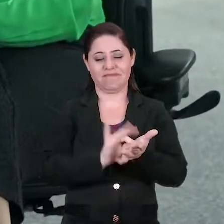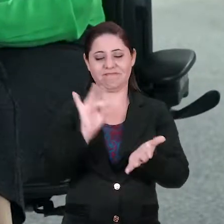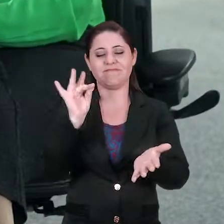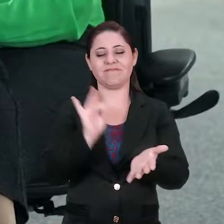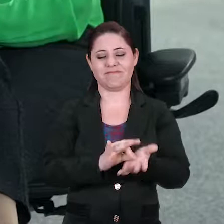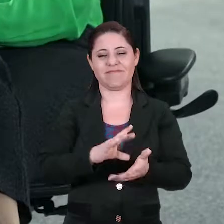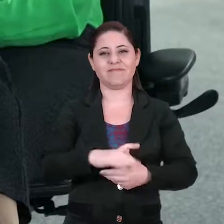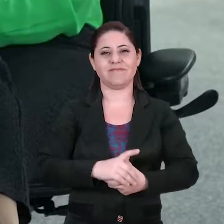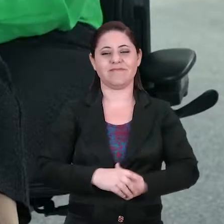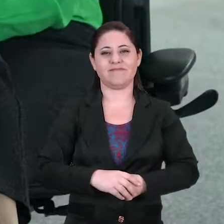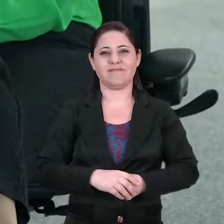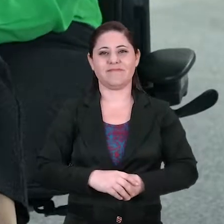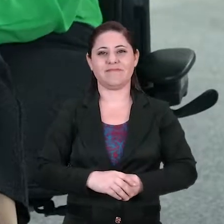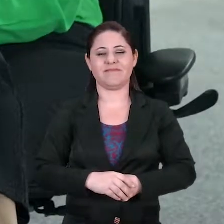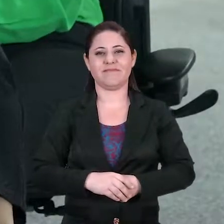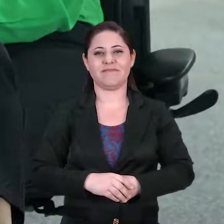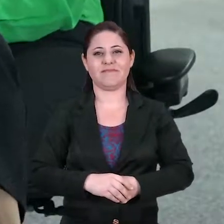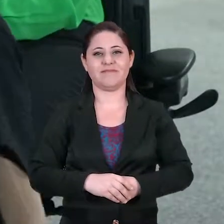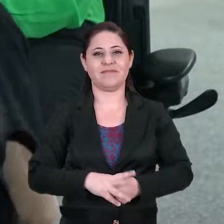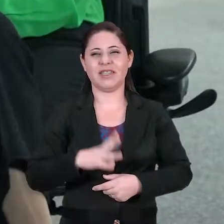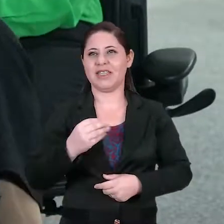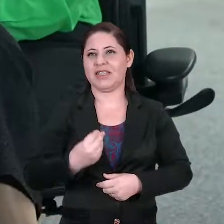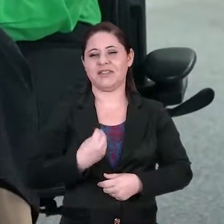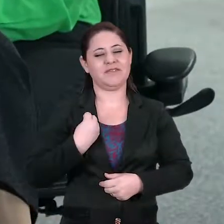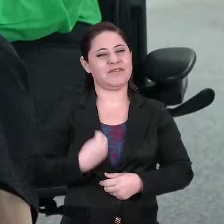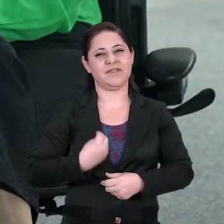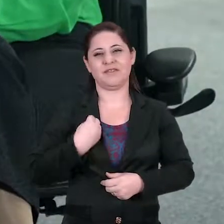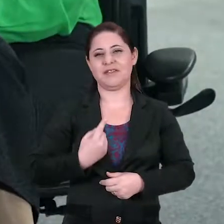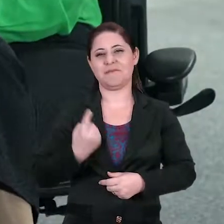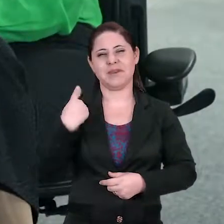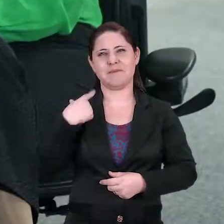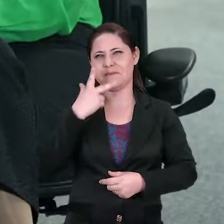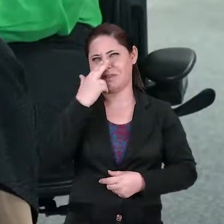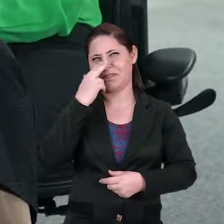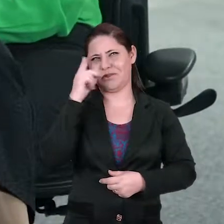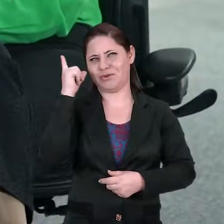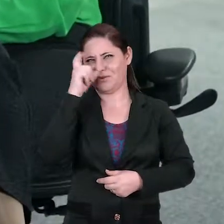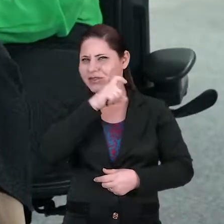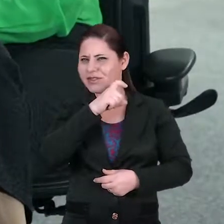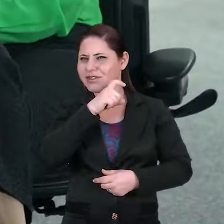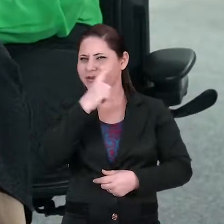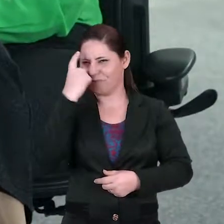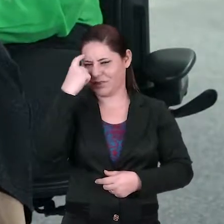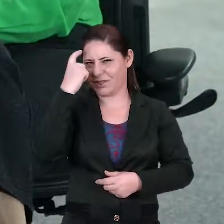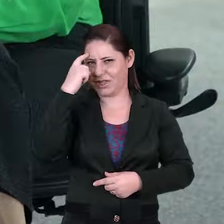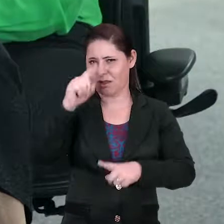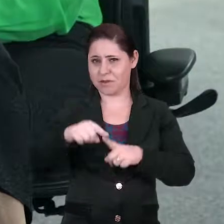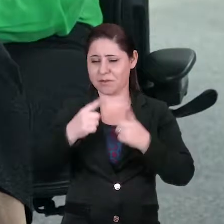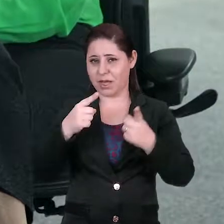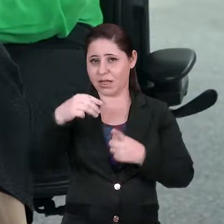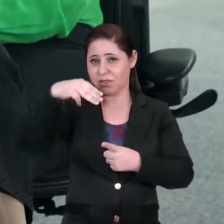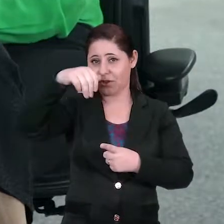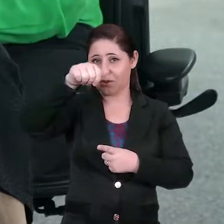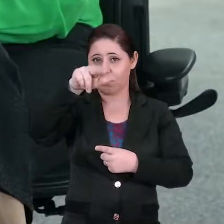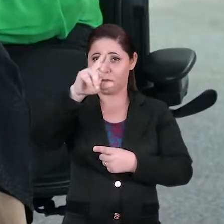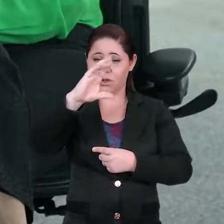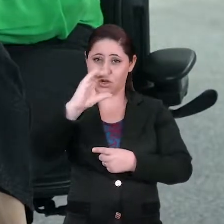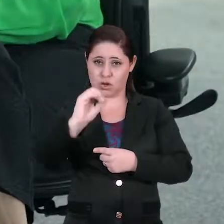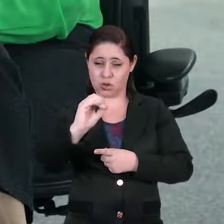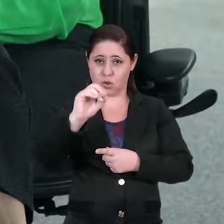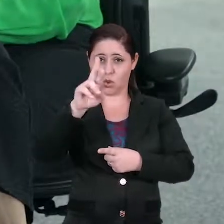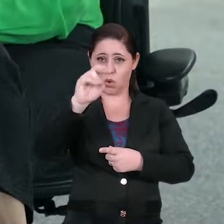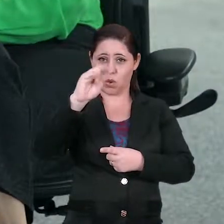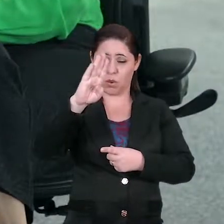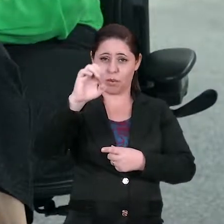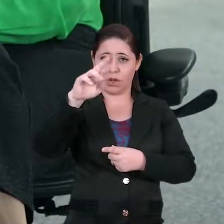verdade. Conta para o nosso telespectador. Para quem não viveu aquela época, é difícil até de imaginar bem. Mas o Marco